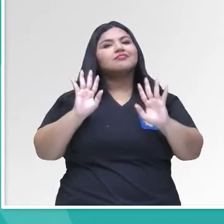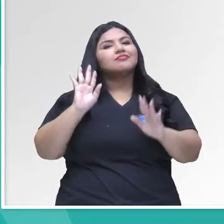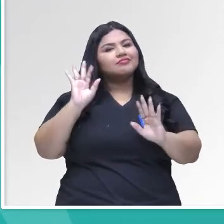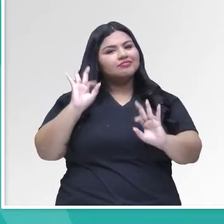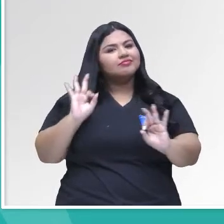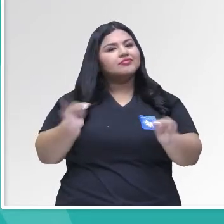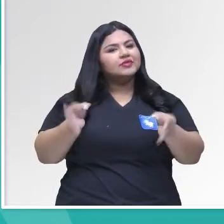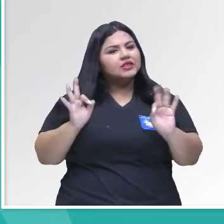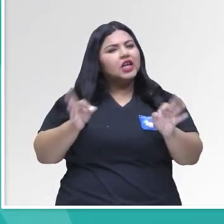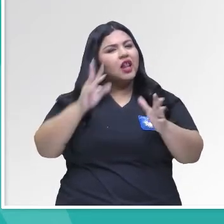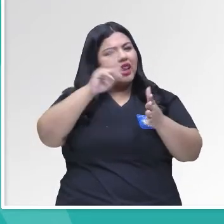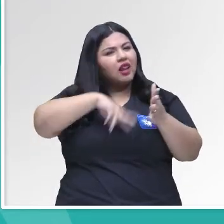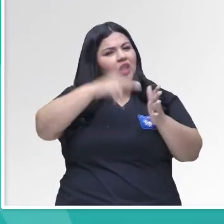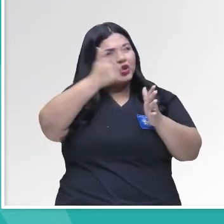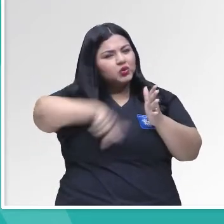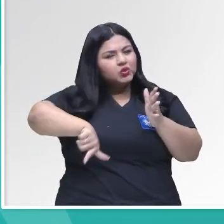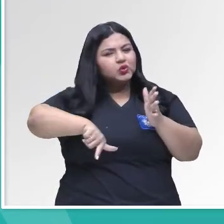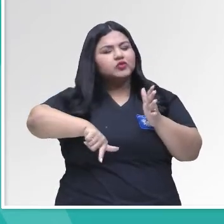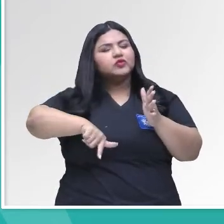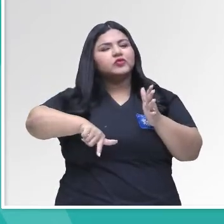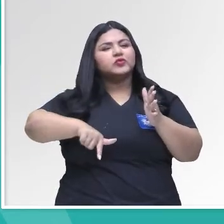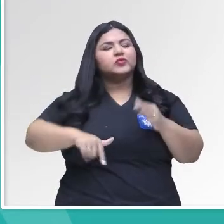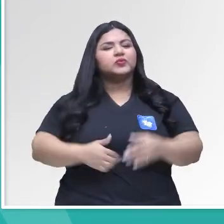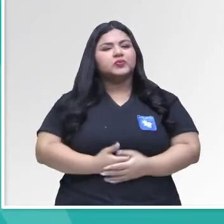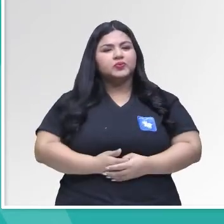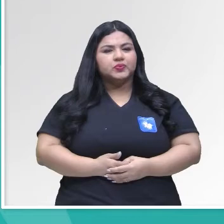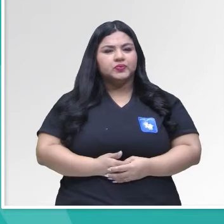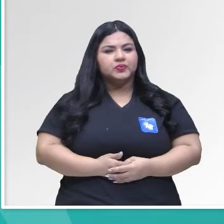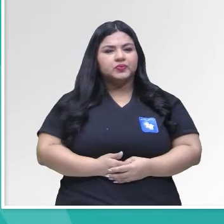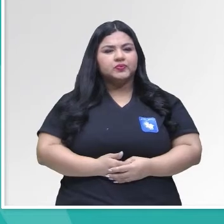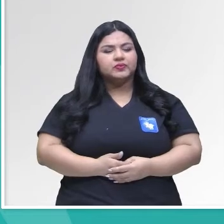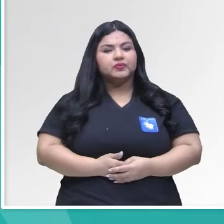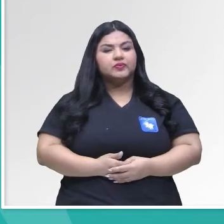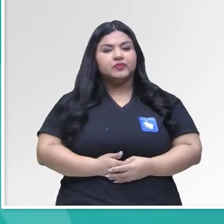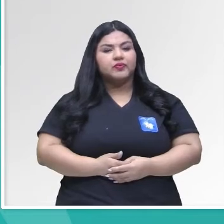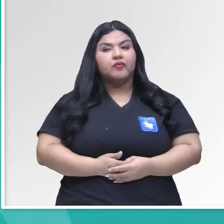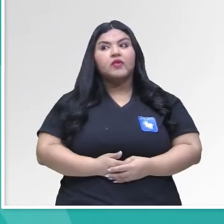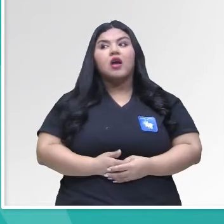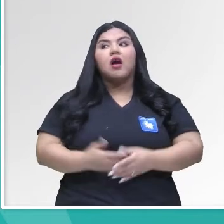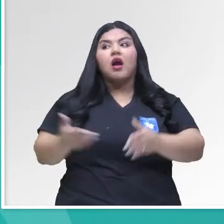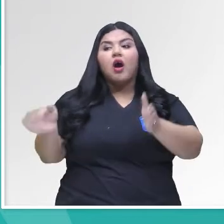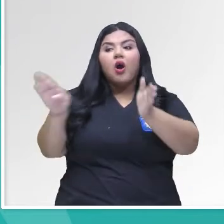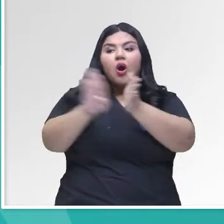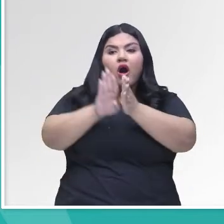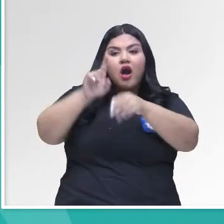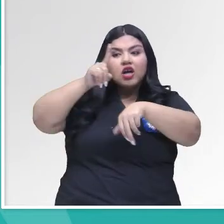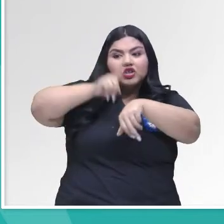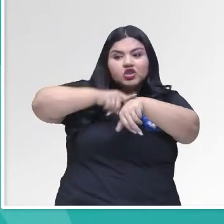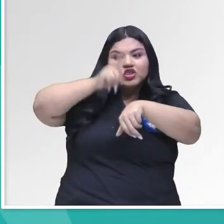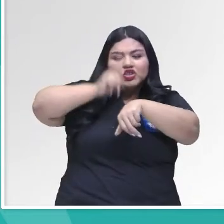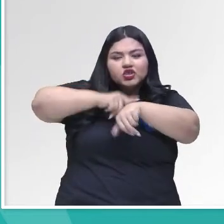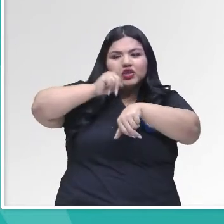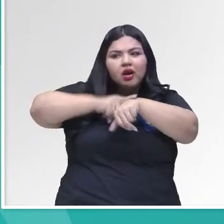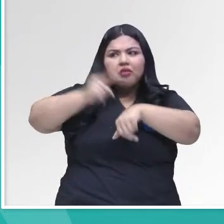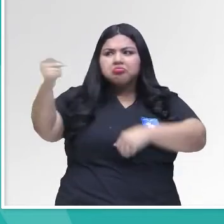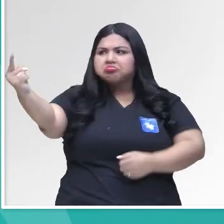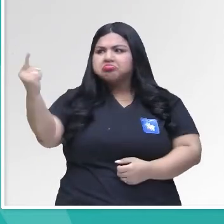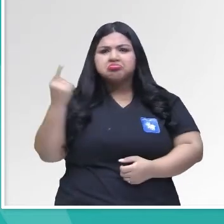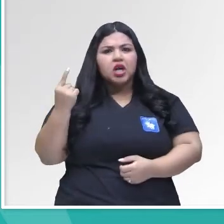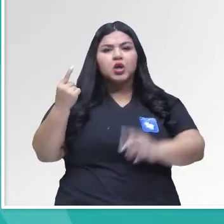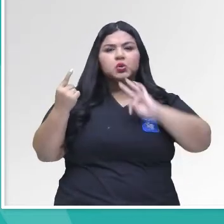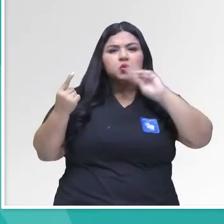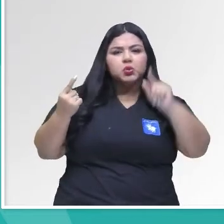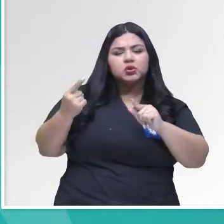Exatamente. Vamos ler de novo para ganhar mais sentido ainda? Vamos lá? Começando. Chegou a hora e ele não aparecia. Todos